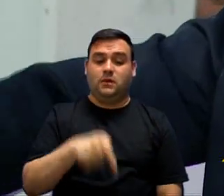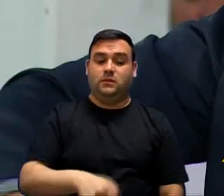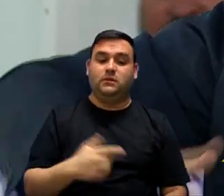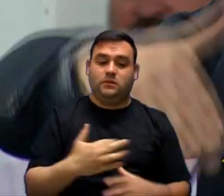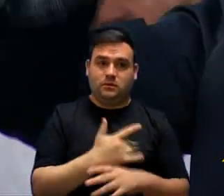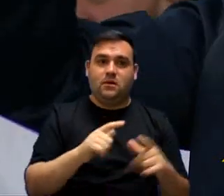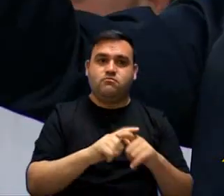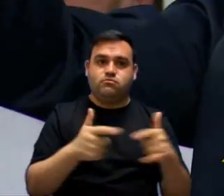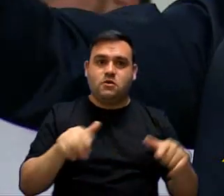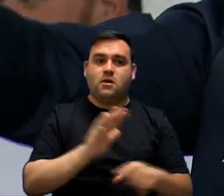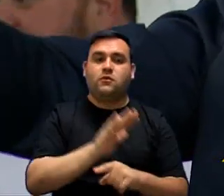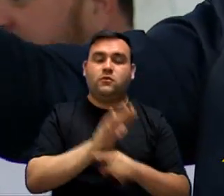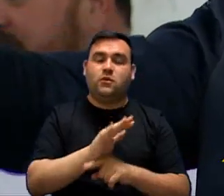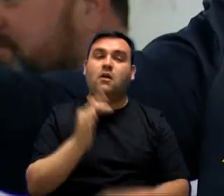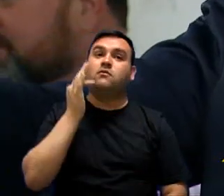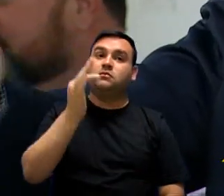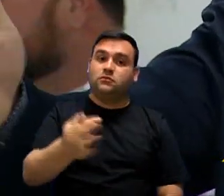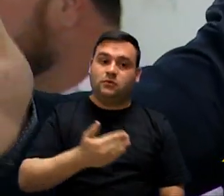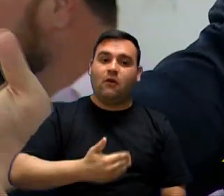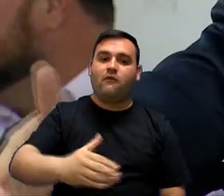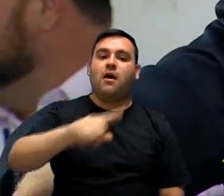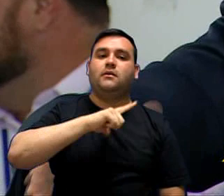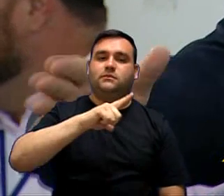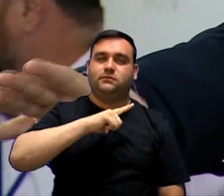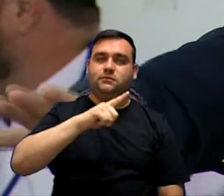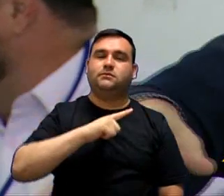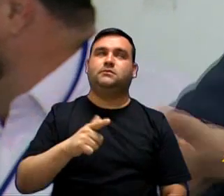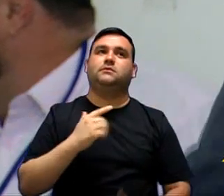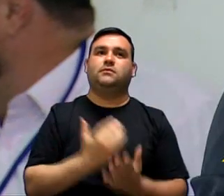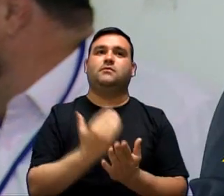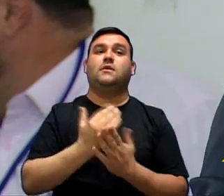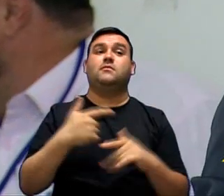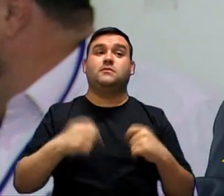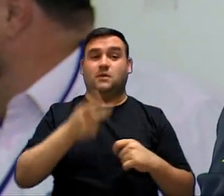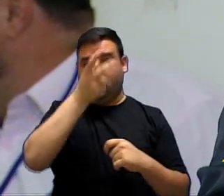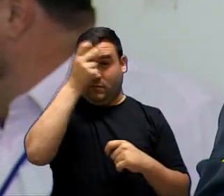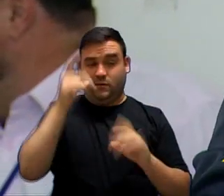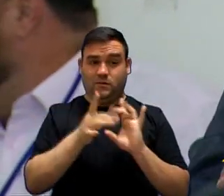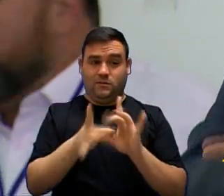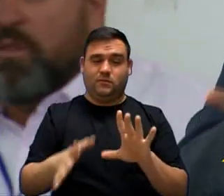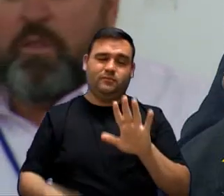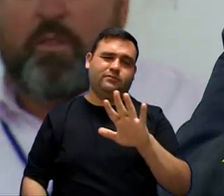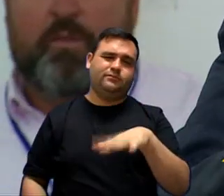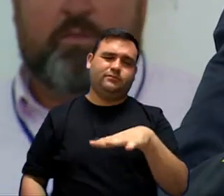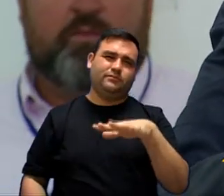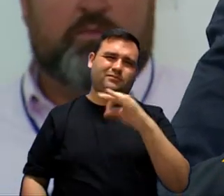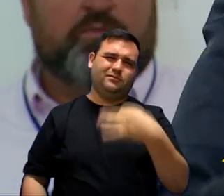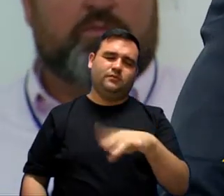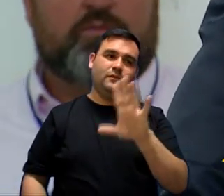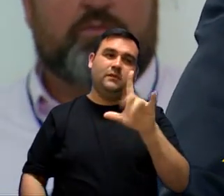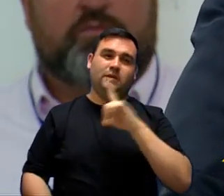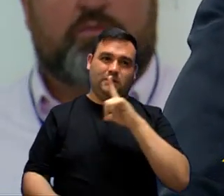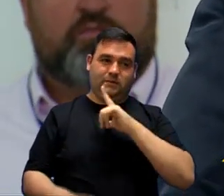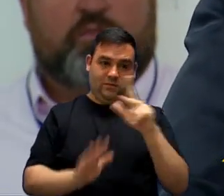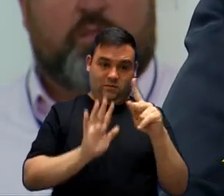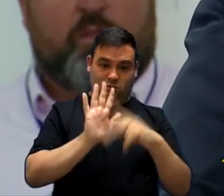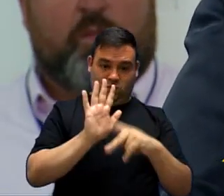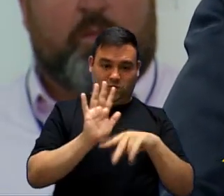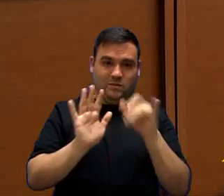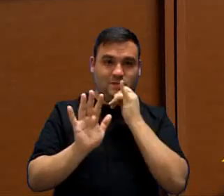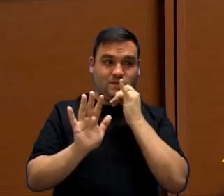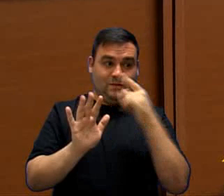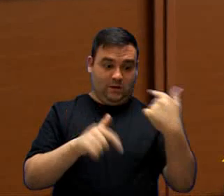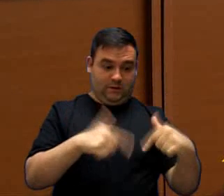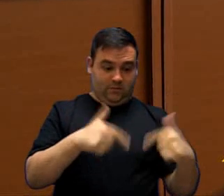só vem a crescer, um dia vai chegar uma hora, é que depende só do executivo. Pérex, assim, quando tem projeto, por exemplo,